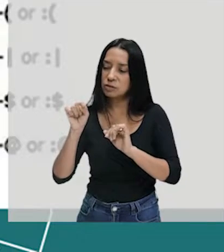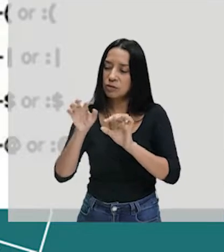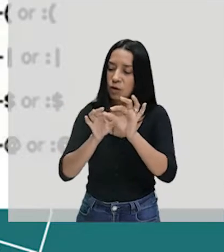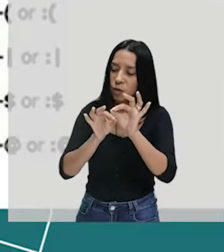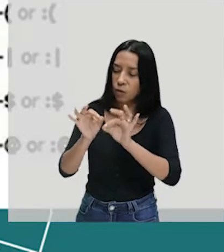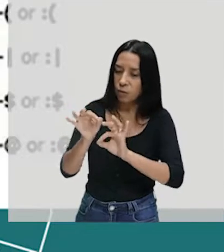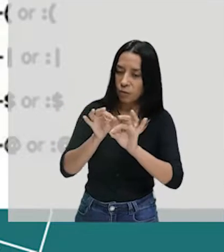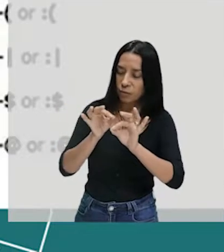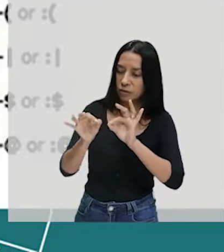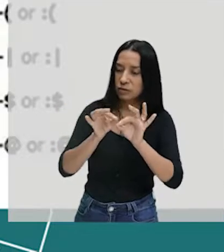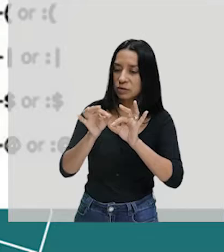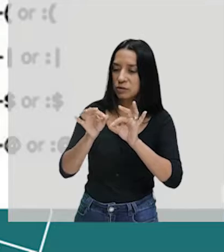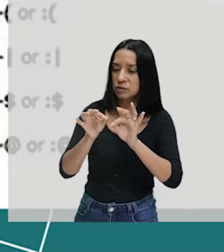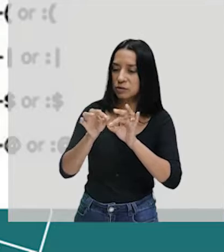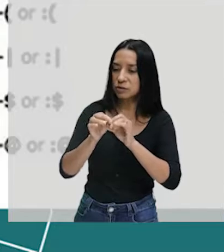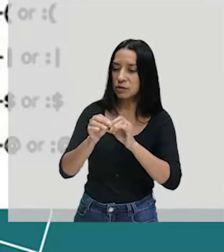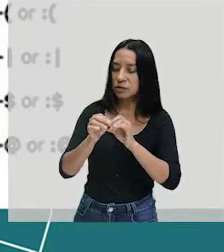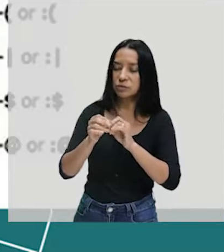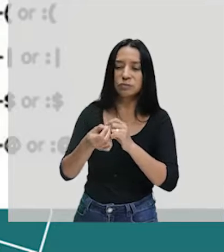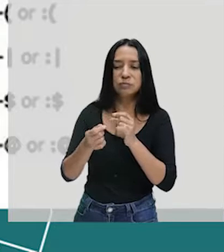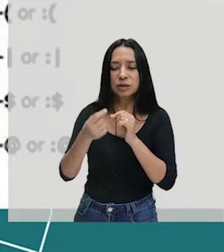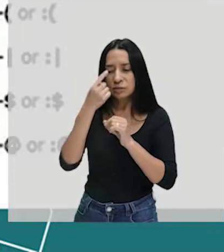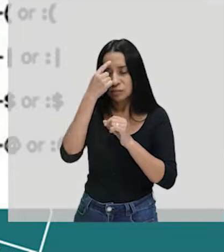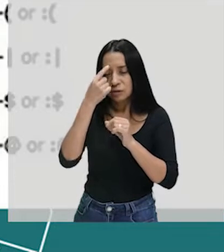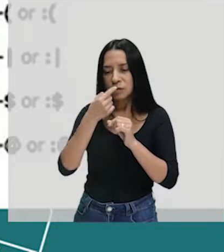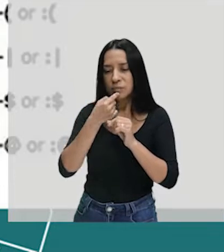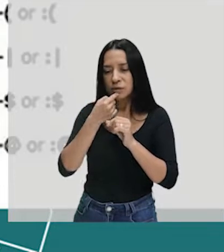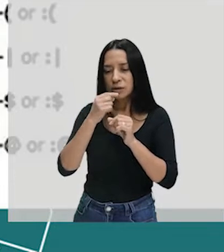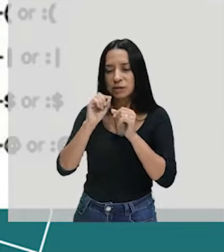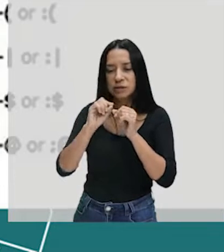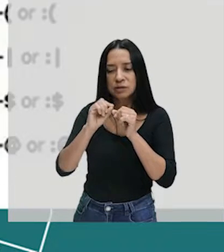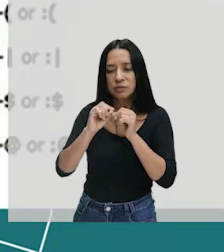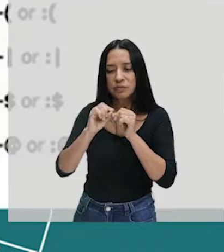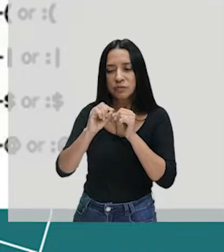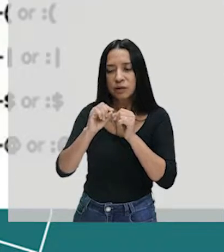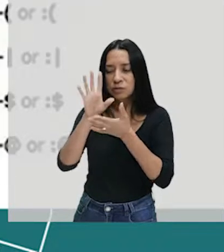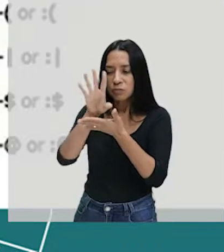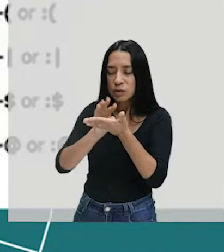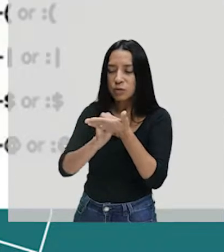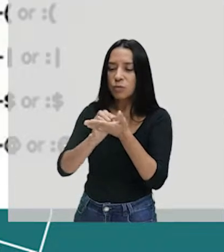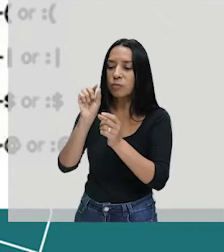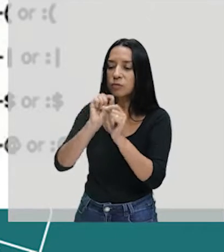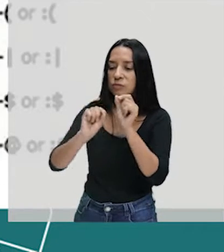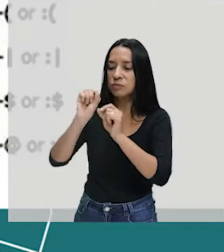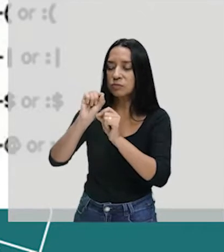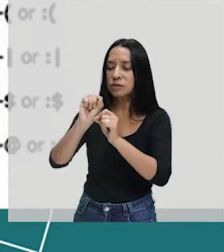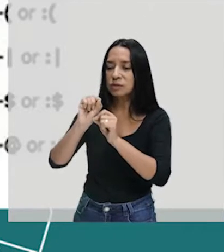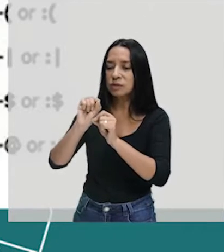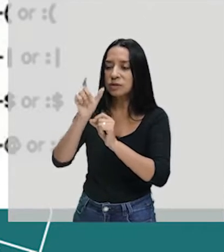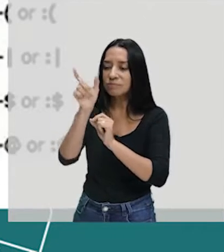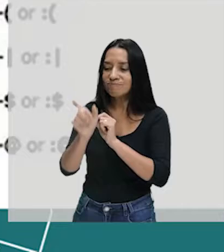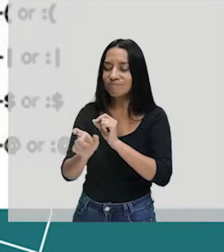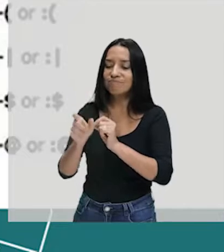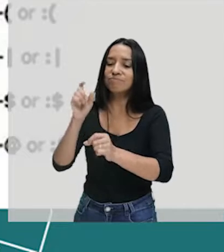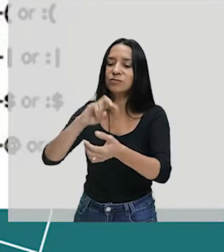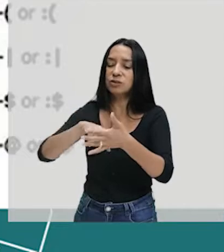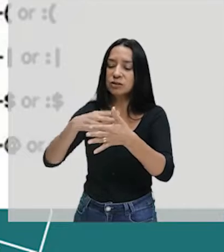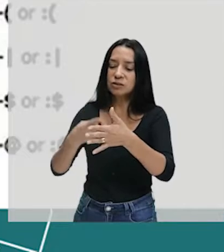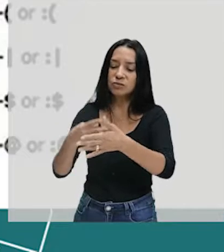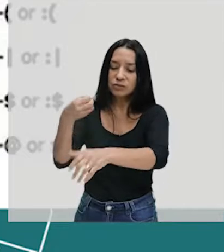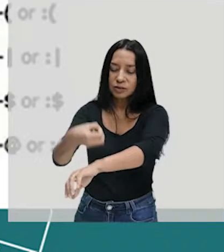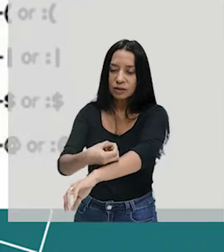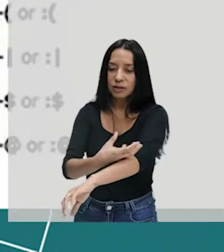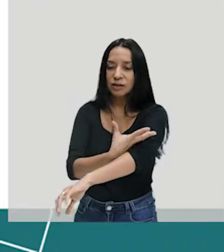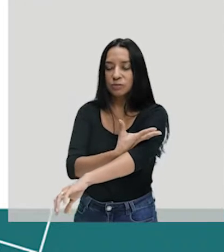montando essas expressões que fazem uma simulação do que seria a emoção do que seria o sentimento que